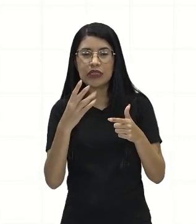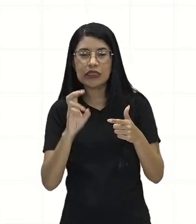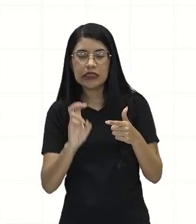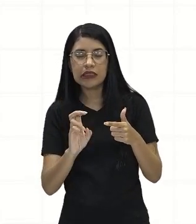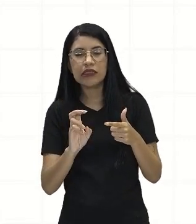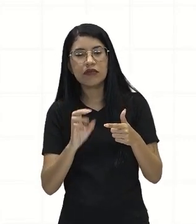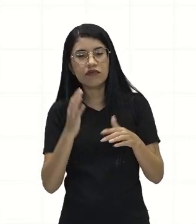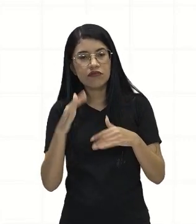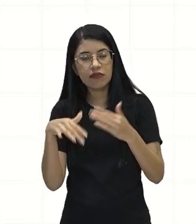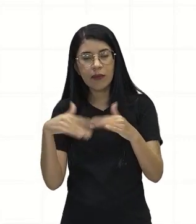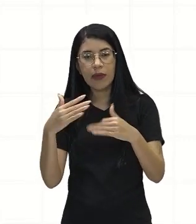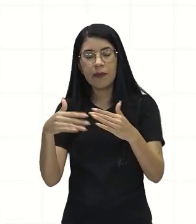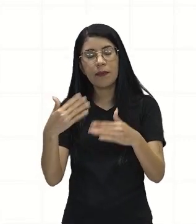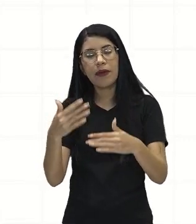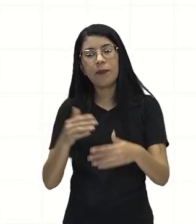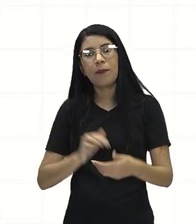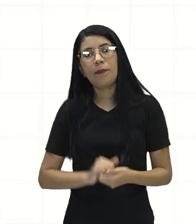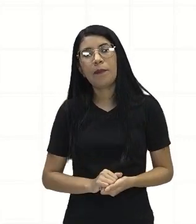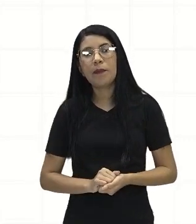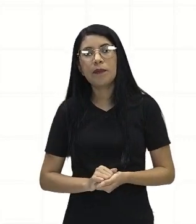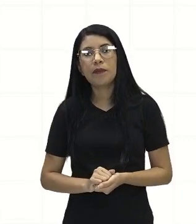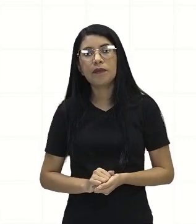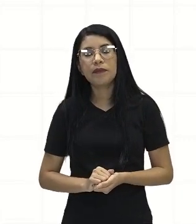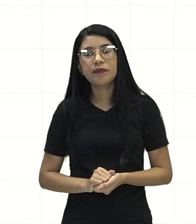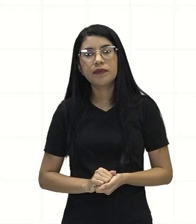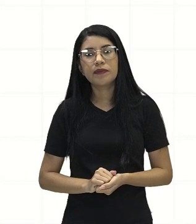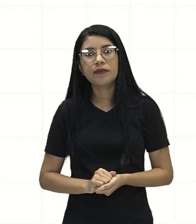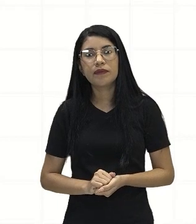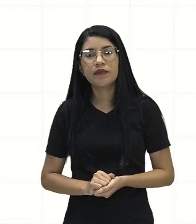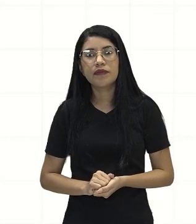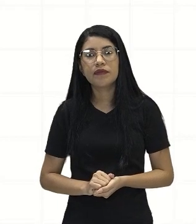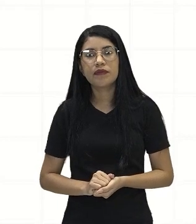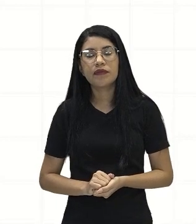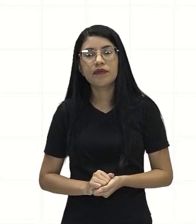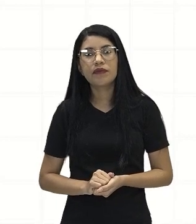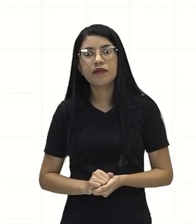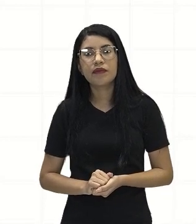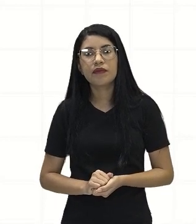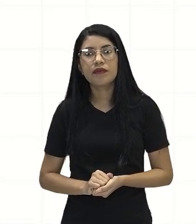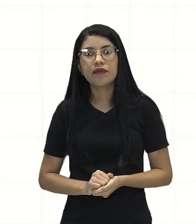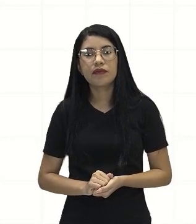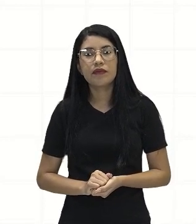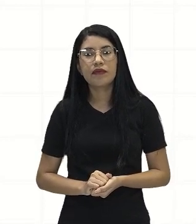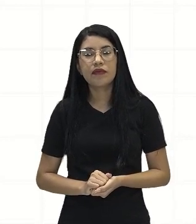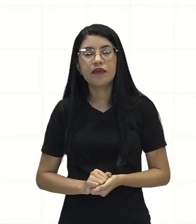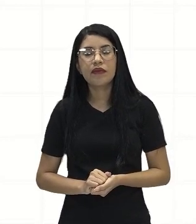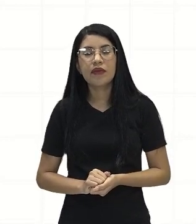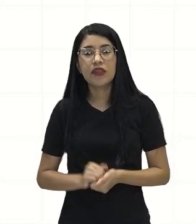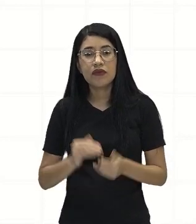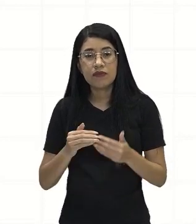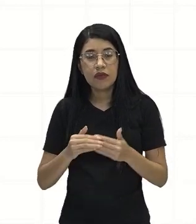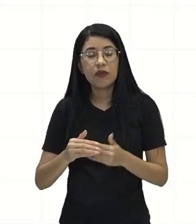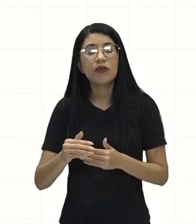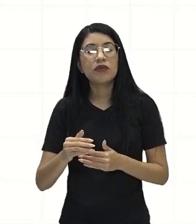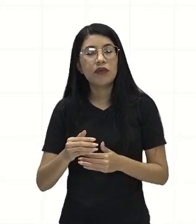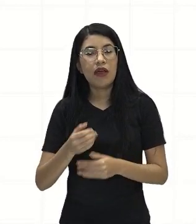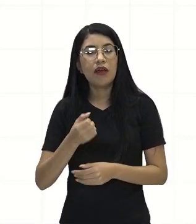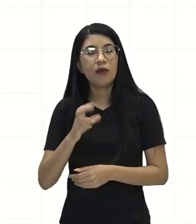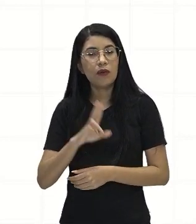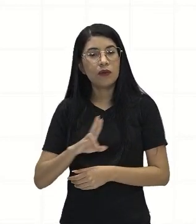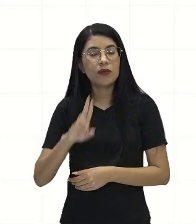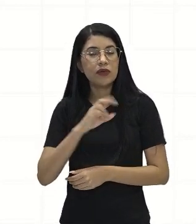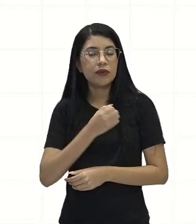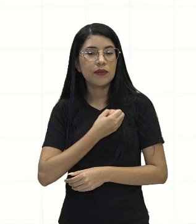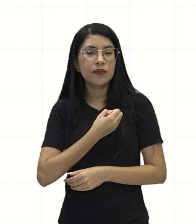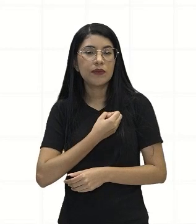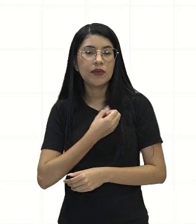divisibilidade, beleza? Então, olha só, vejamos aqui, vamos continuar ainda com esse número aqui,